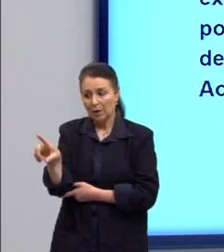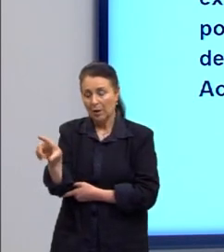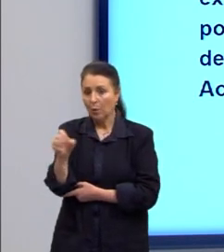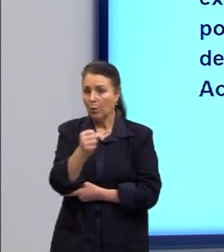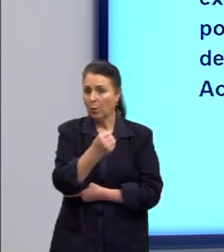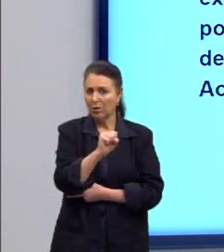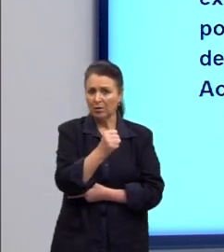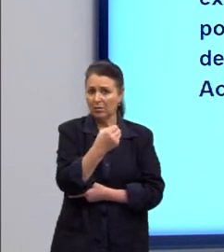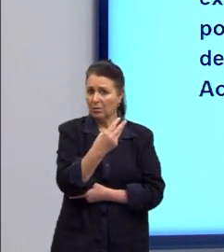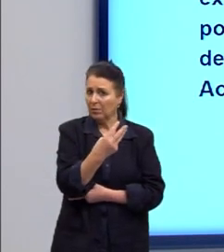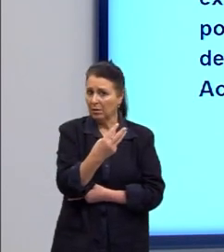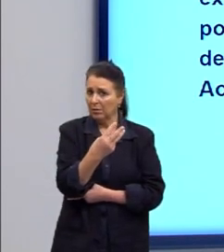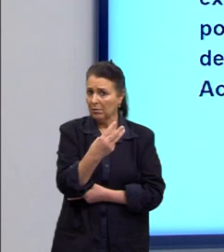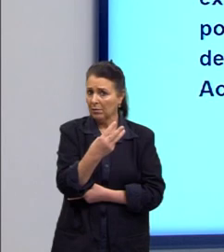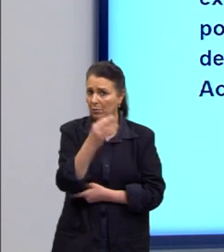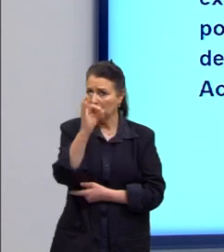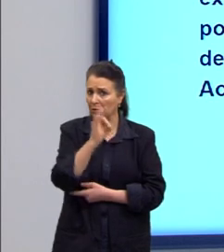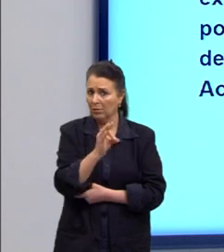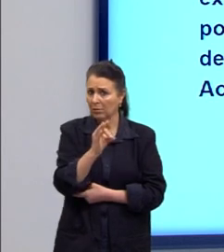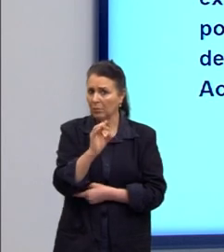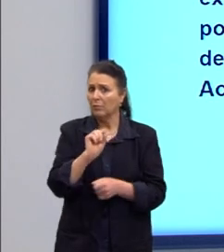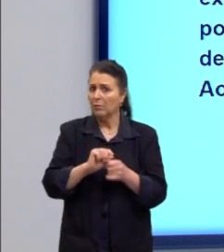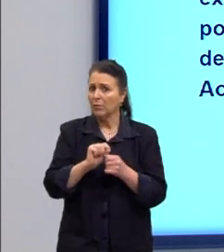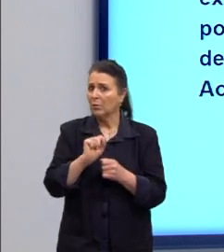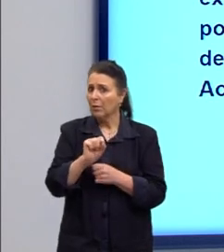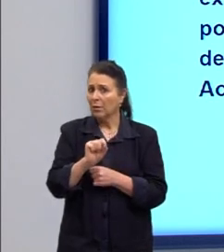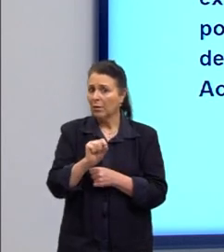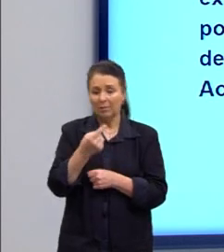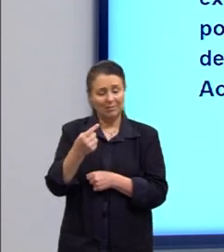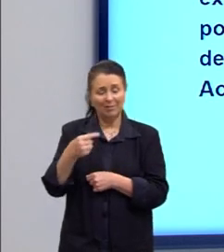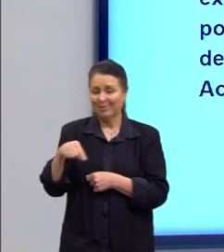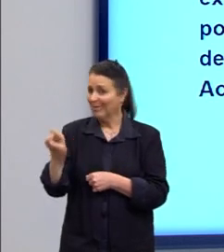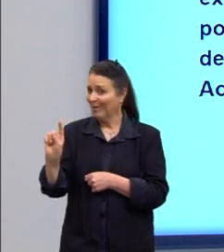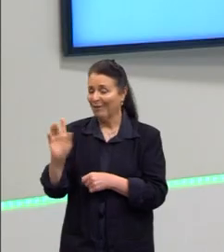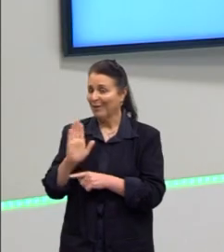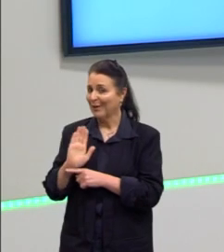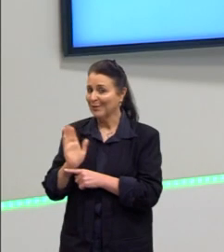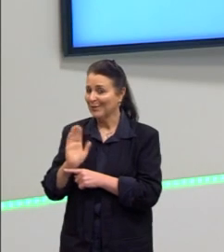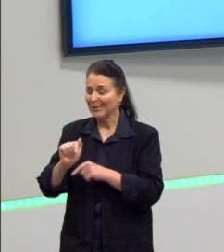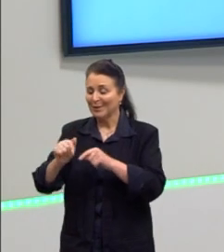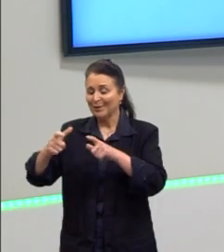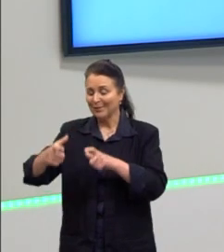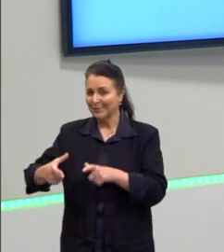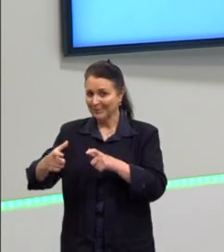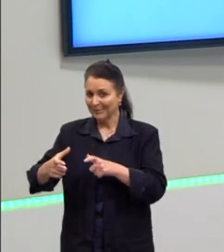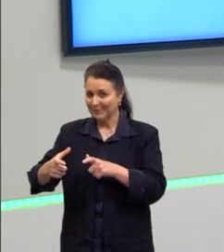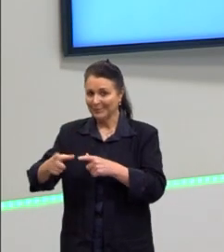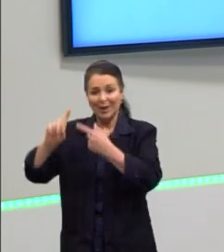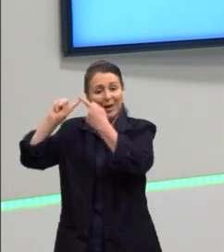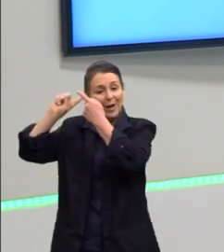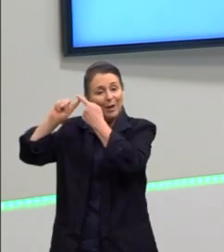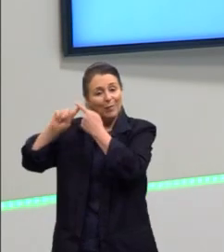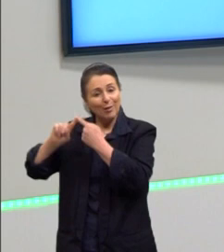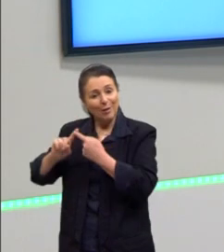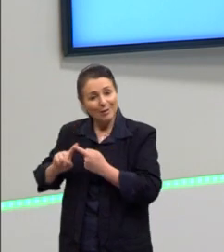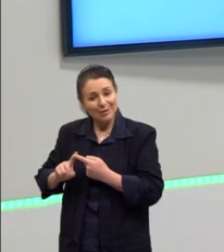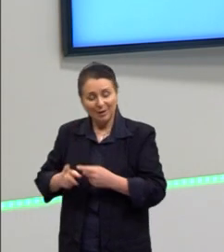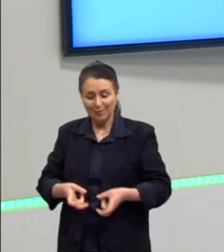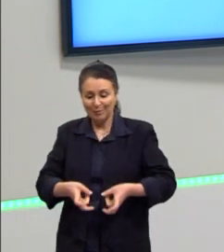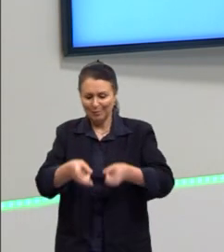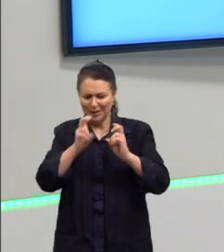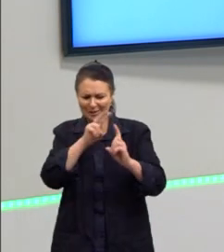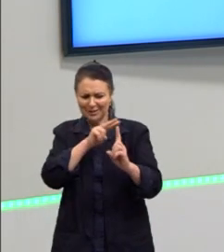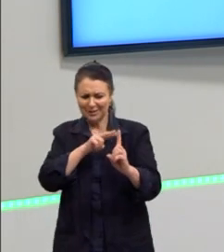e os outros 83%. não frequenta então é uma questão de lógica de percepção